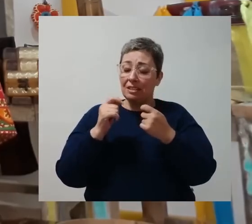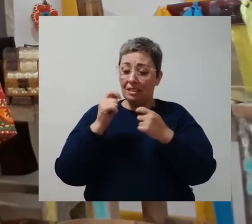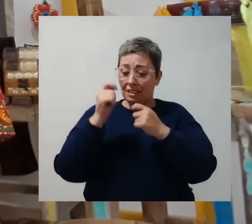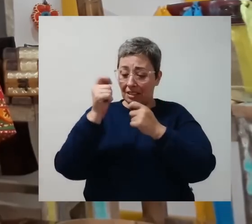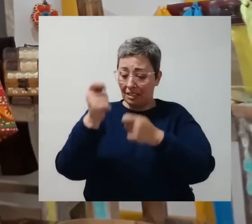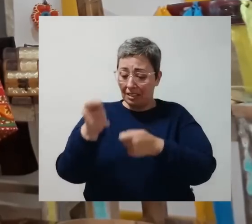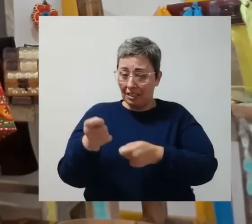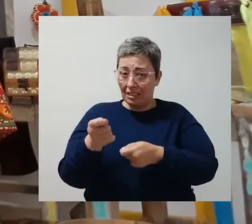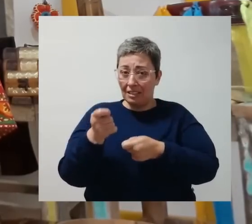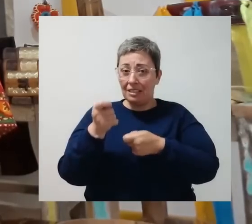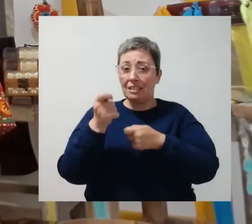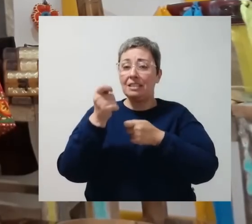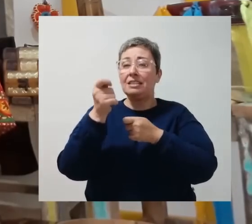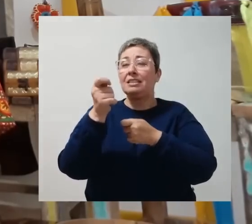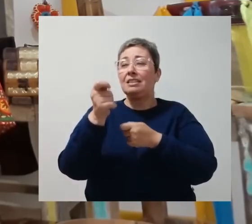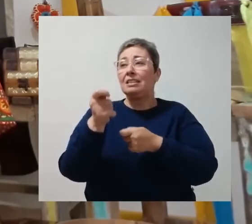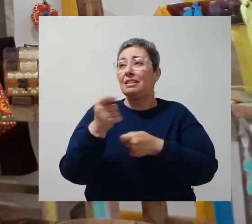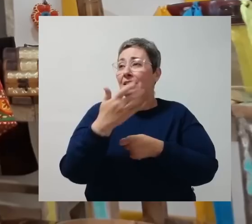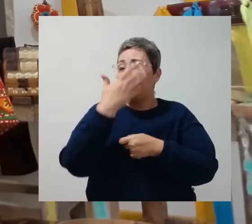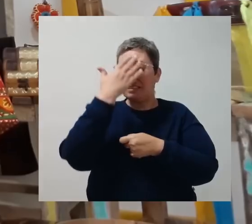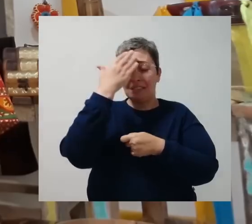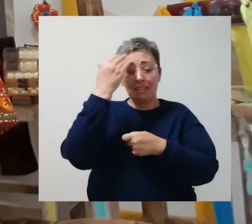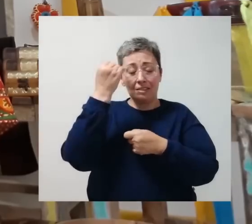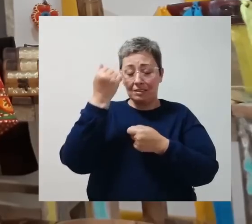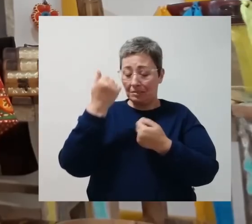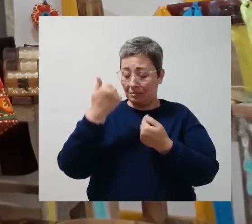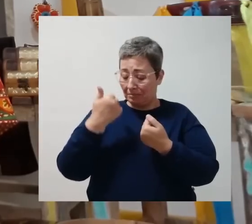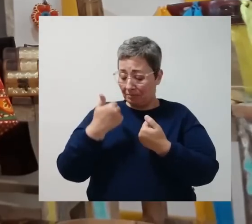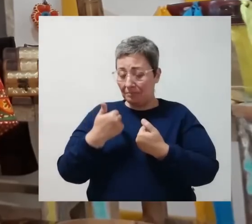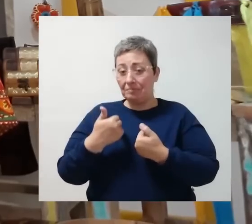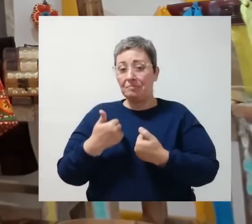pescador, não esqueças de mim,